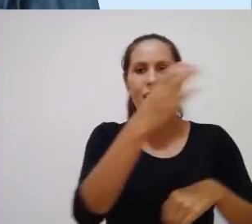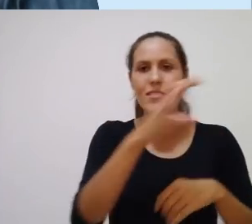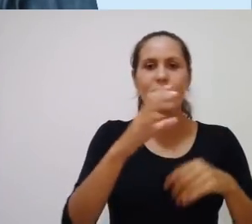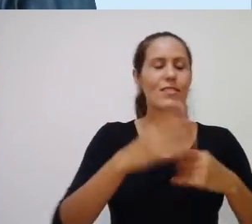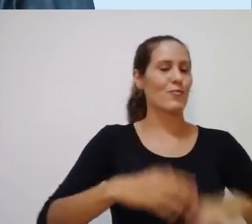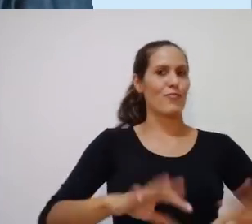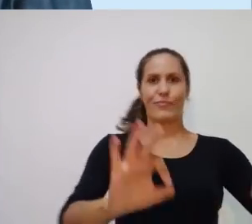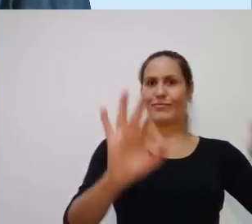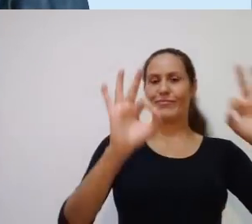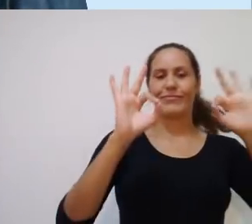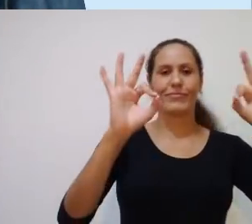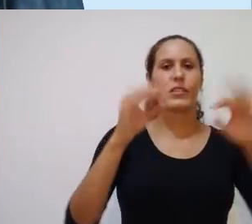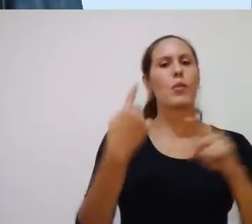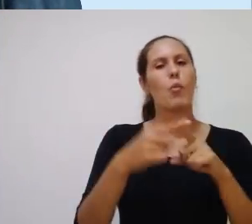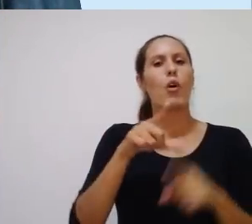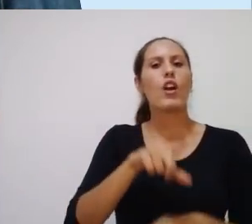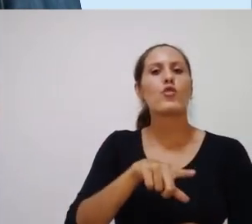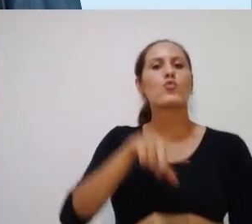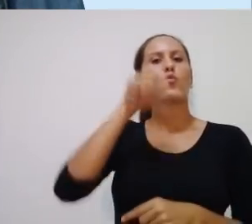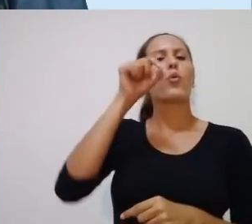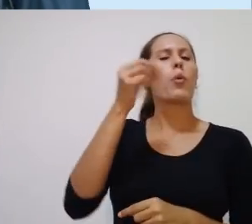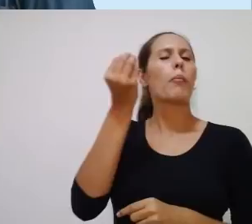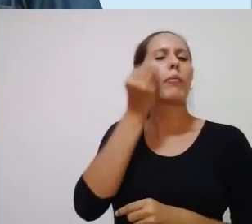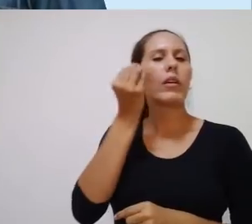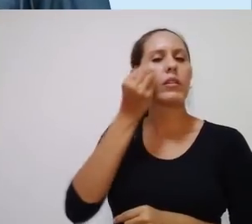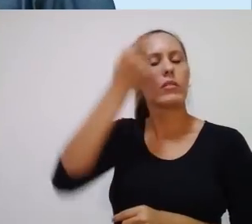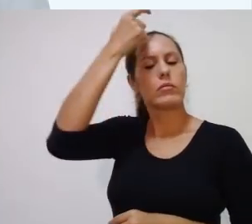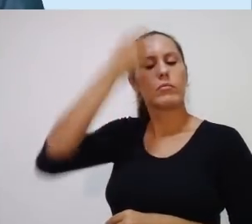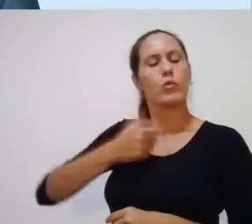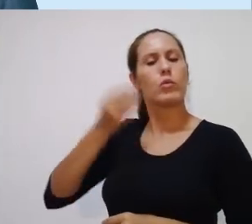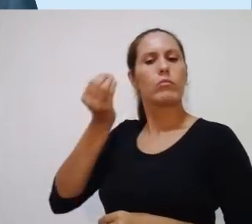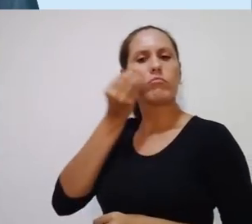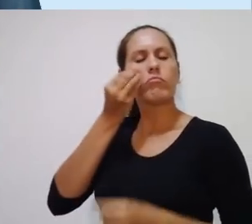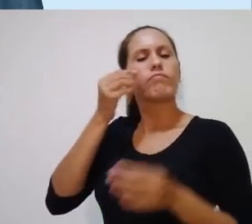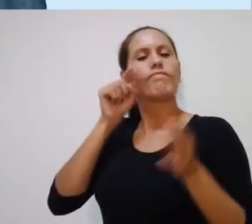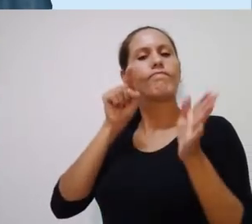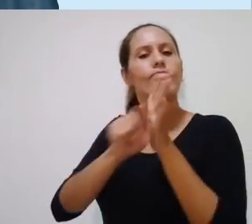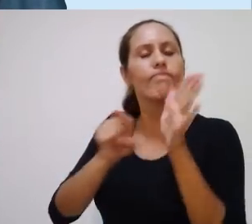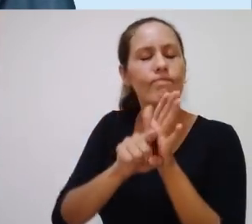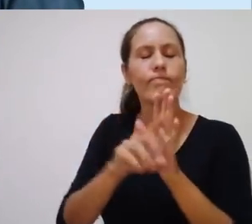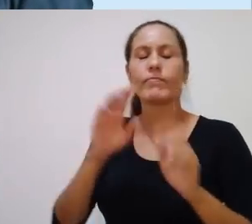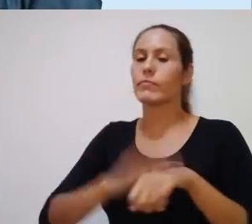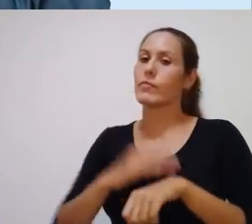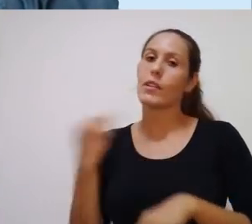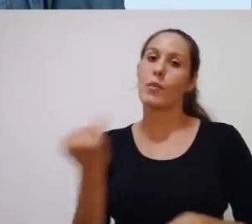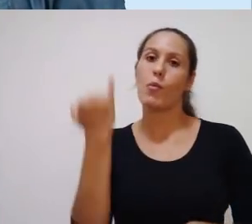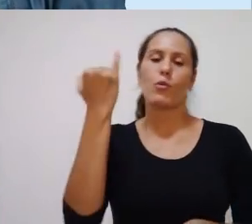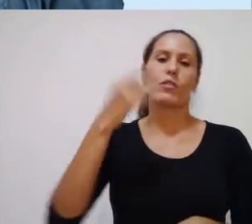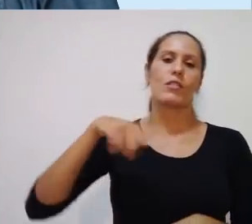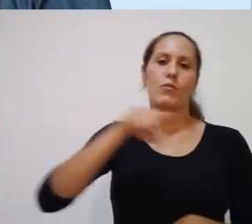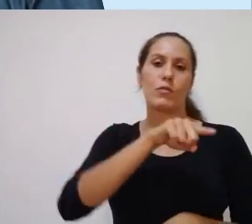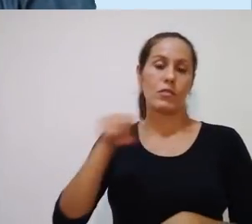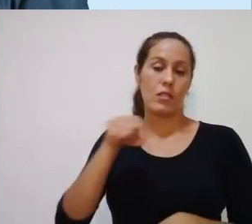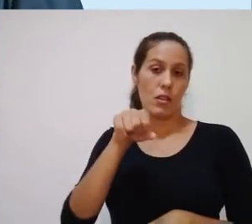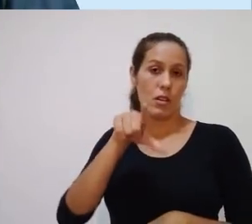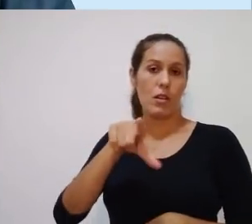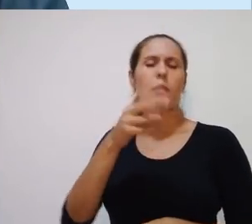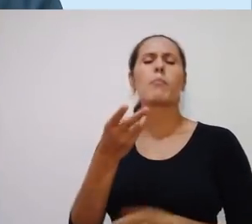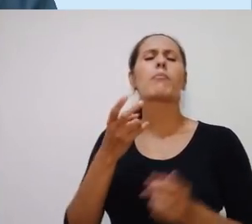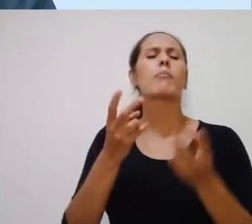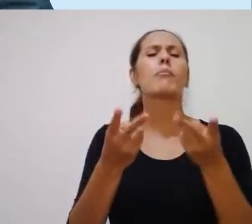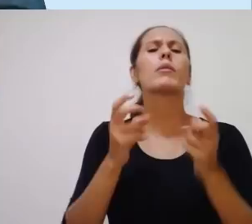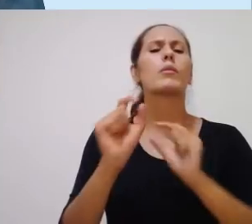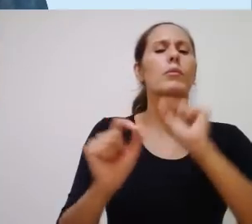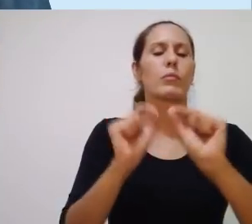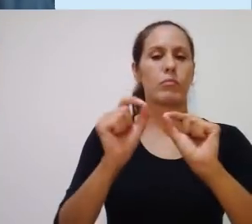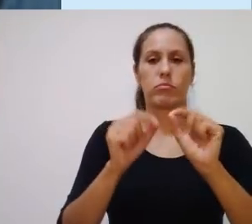escolheu pensar, escolheu ser observadora, ser questionadora. É importante você perceber que pesquisa científica é uma atividade voltada